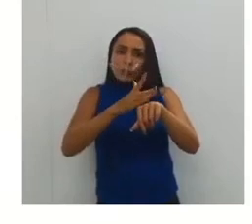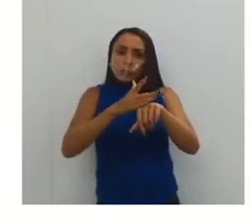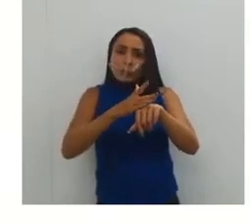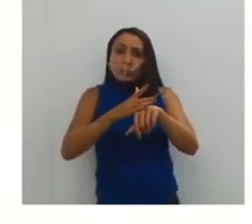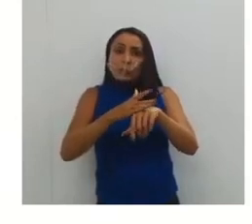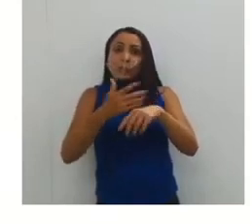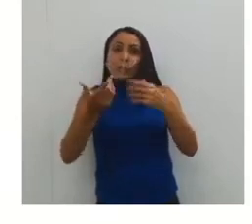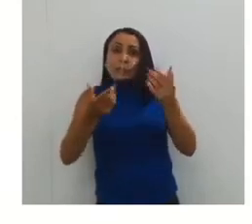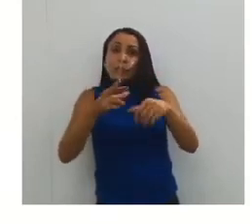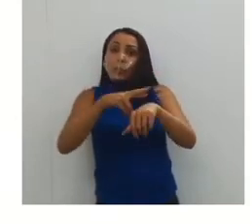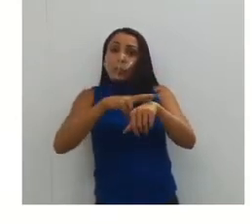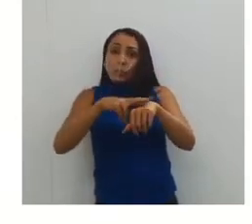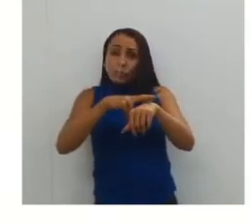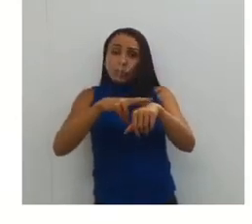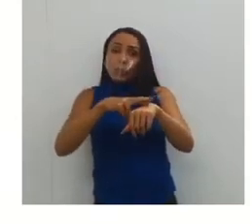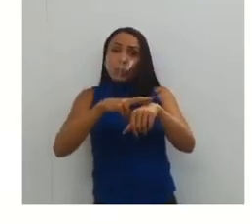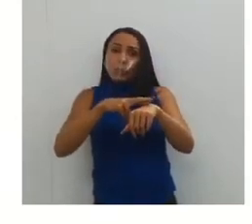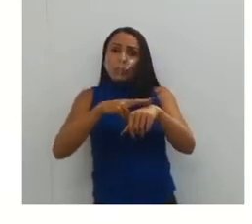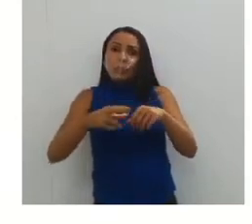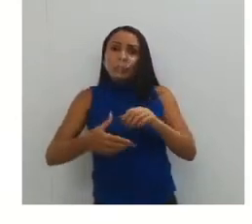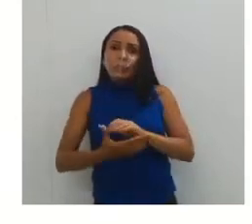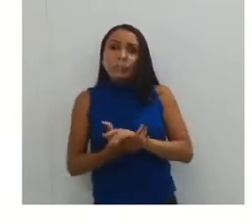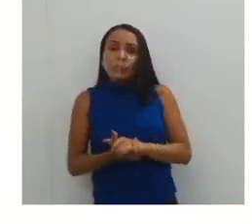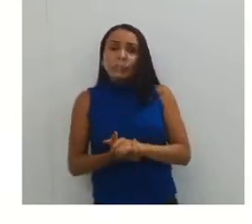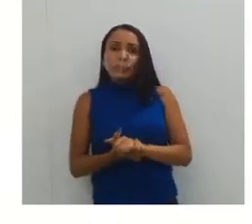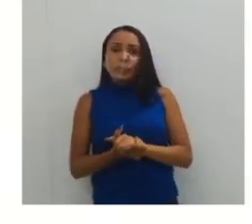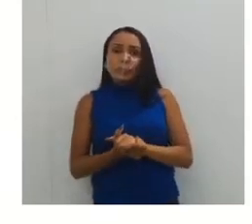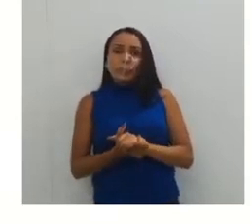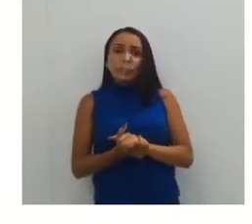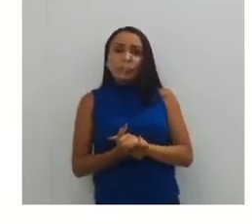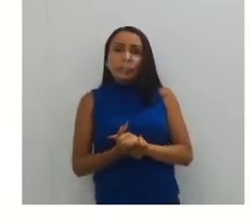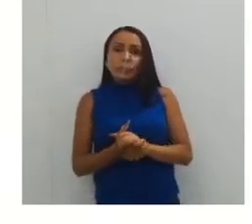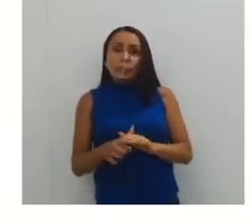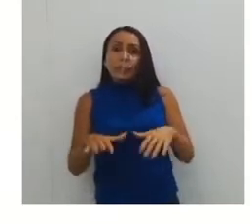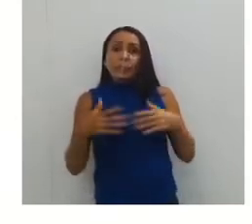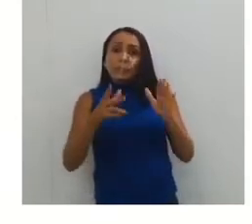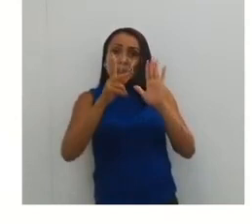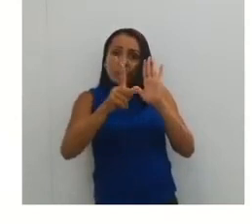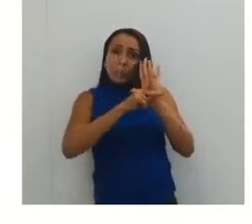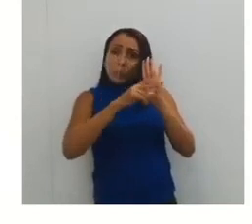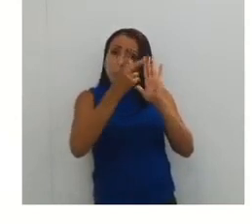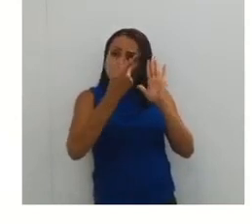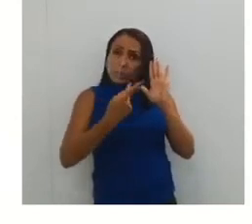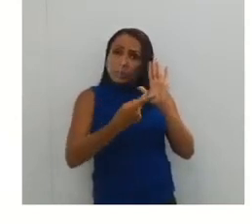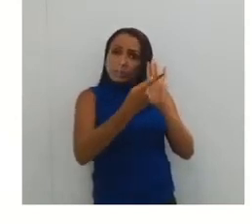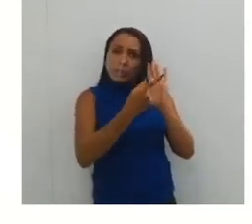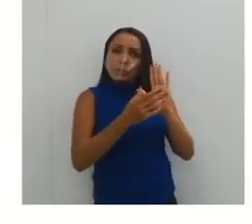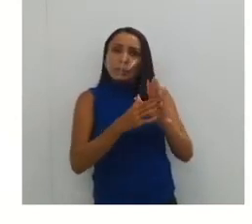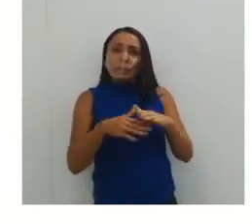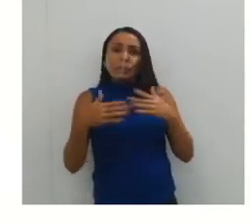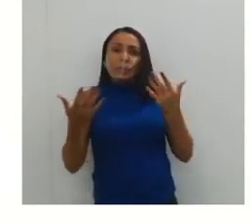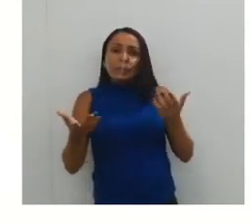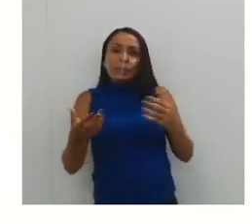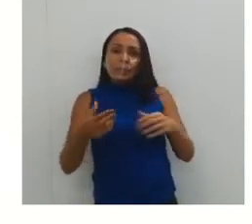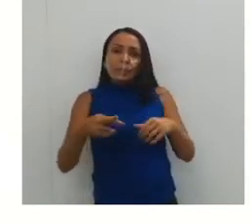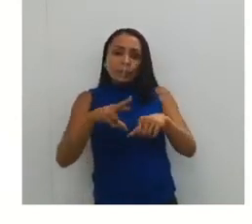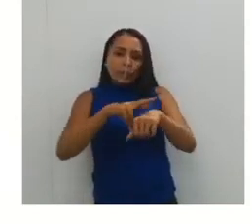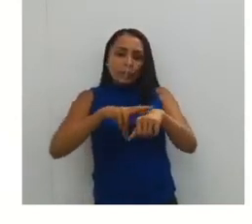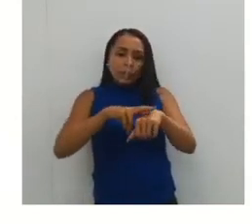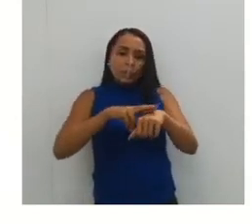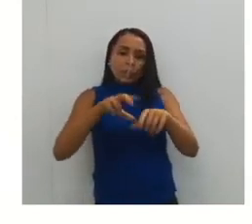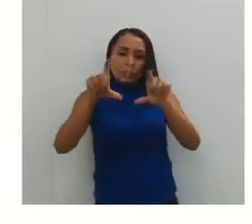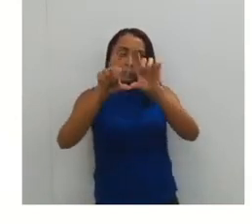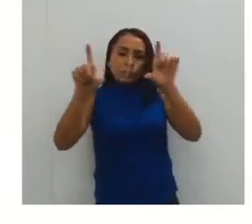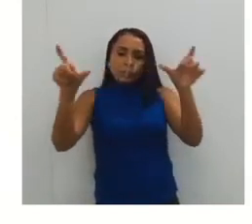roxo menos a área do quadrado branco. Que vai dar a própria figura. Então, fica a área roxa, 10 vezes